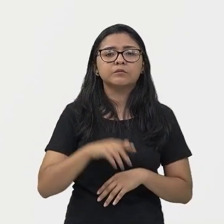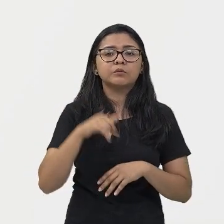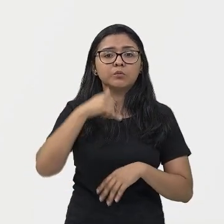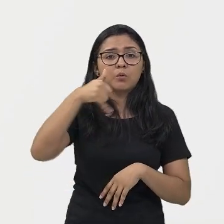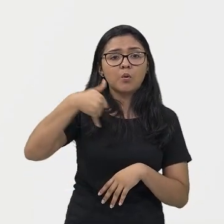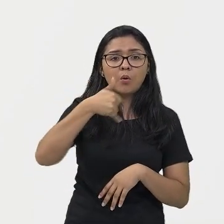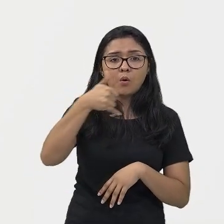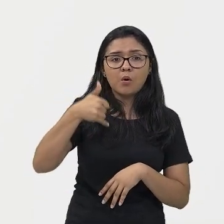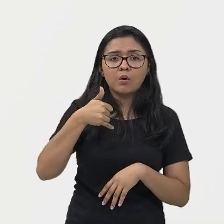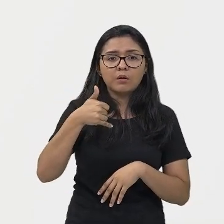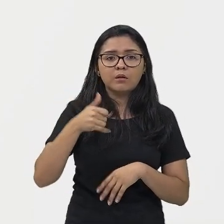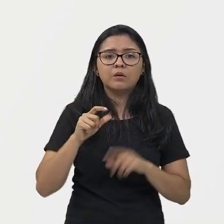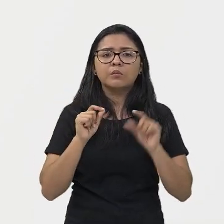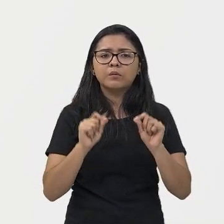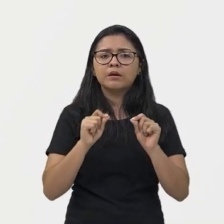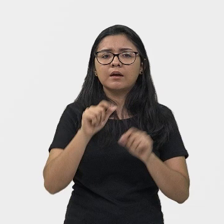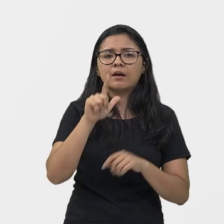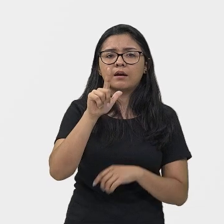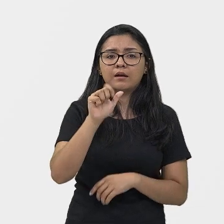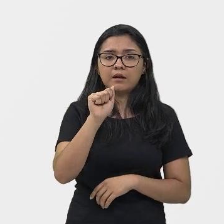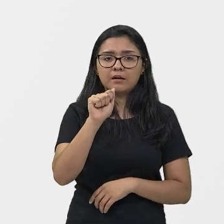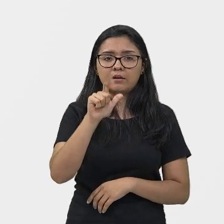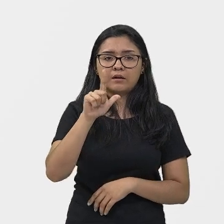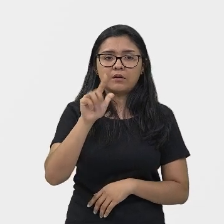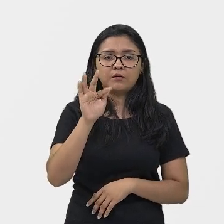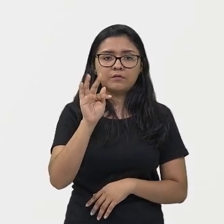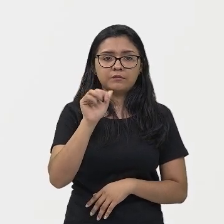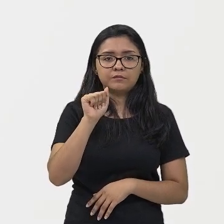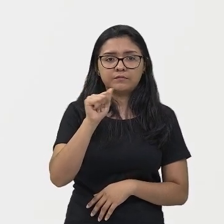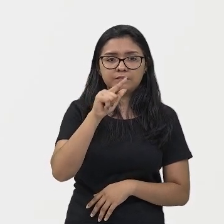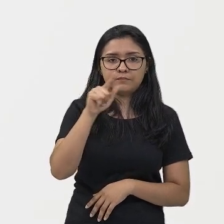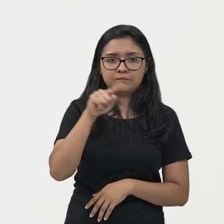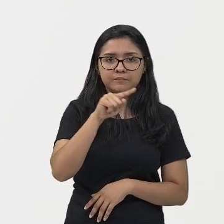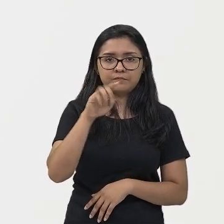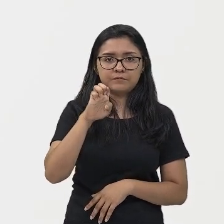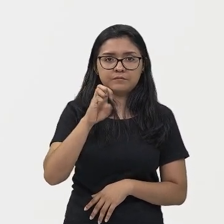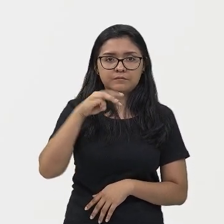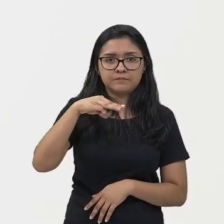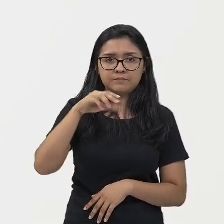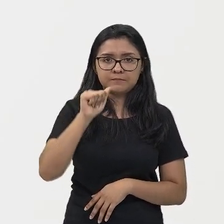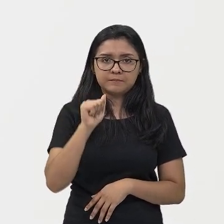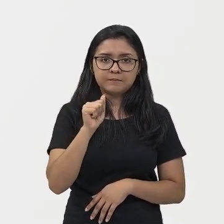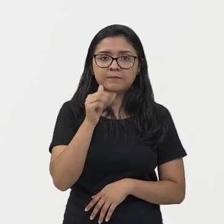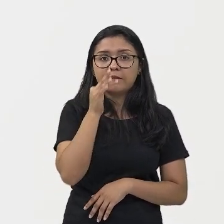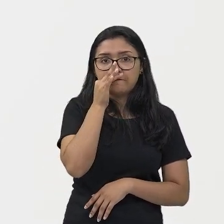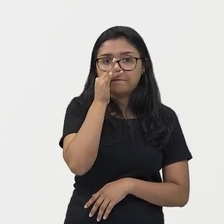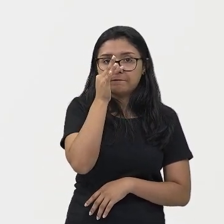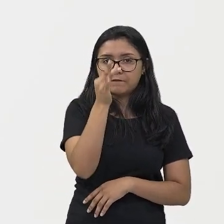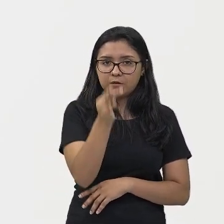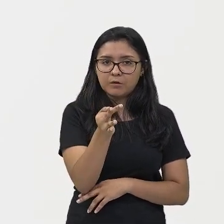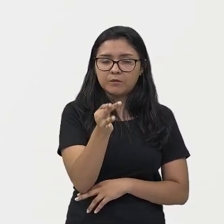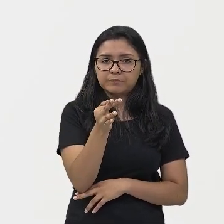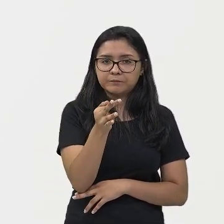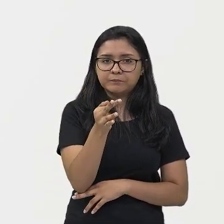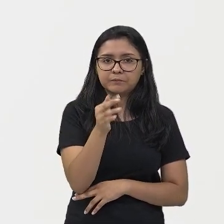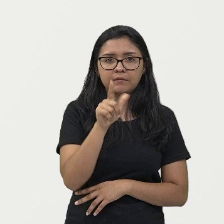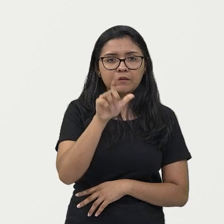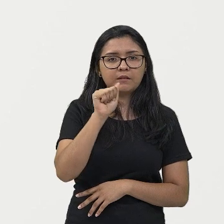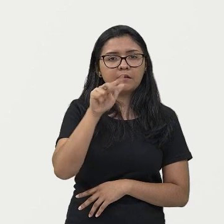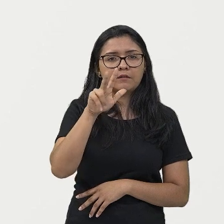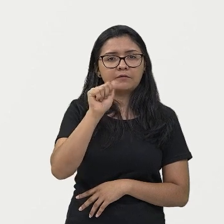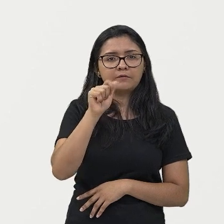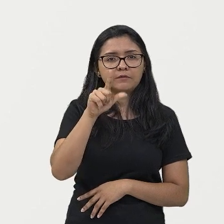ou seja, das flores, né, da lavanda, que não é